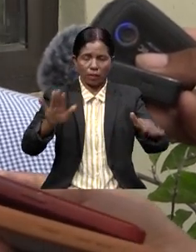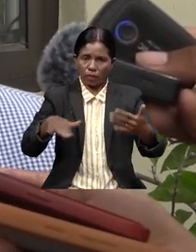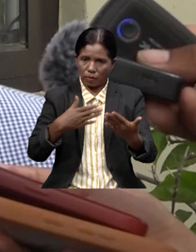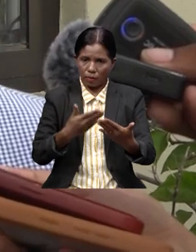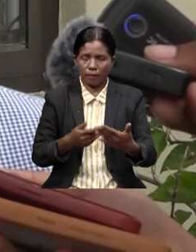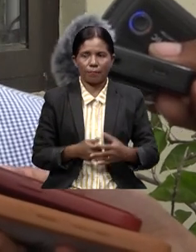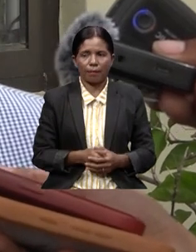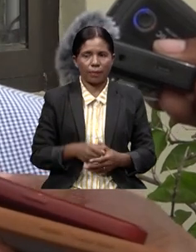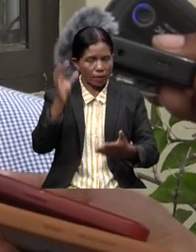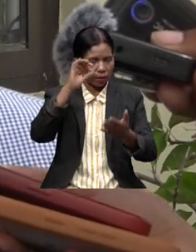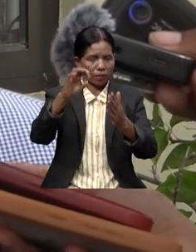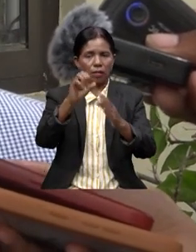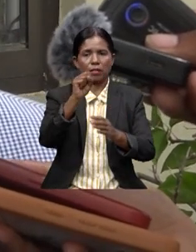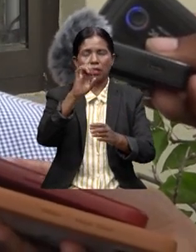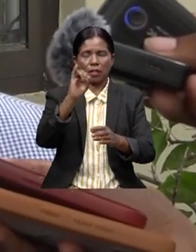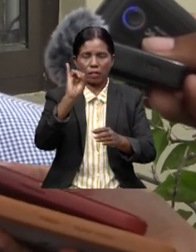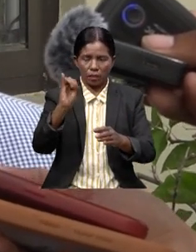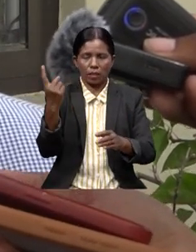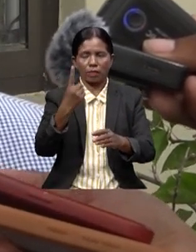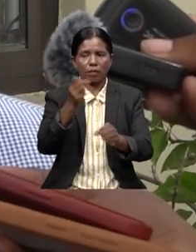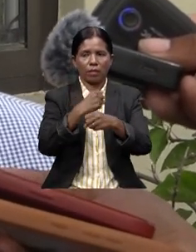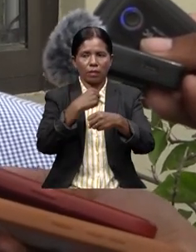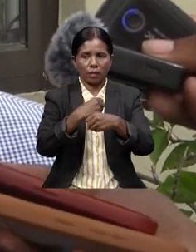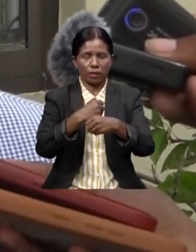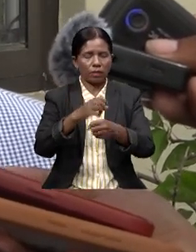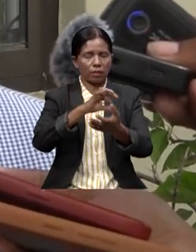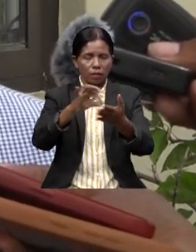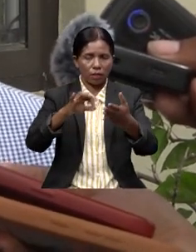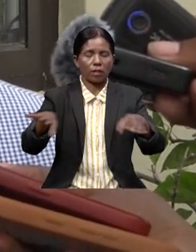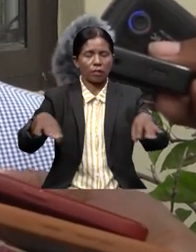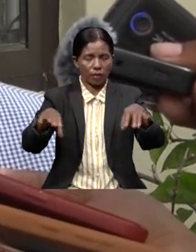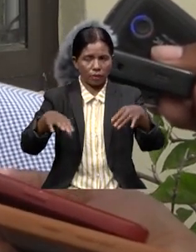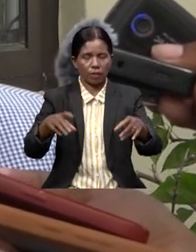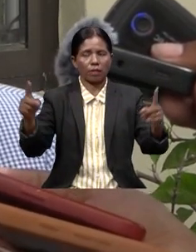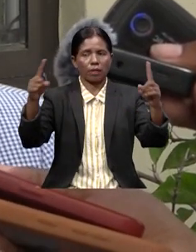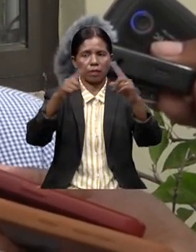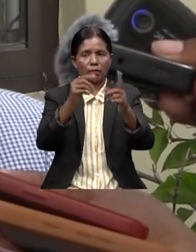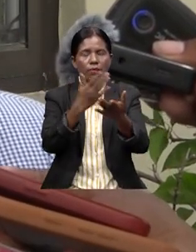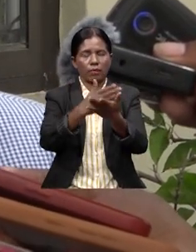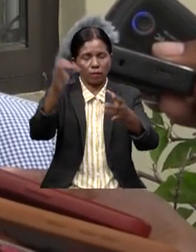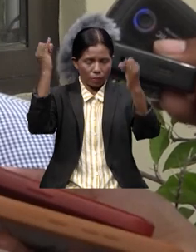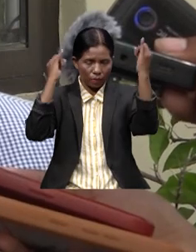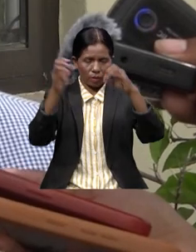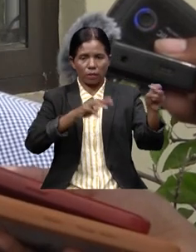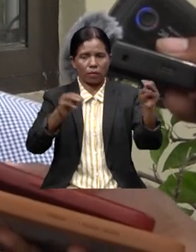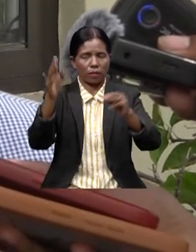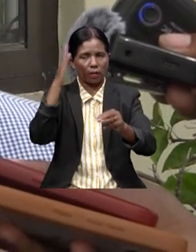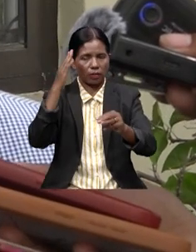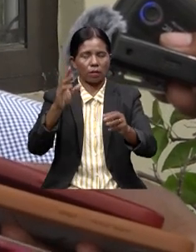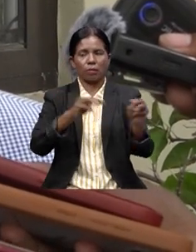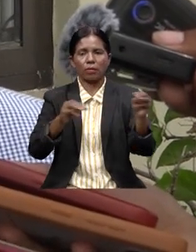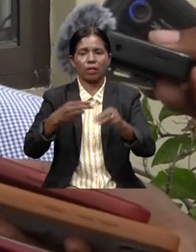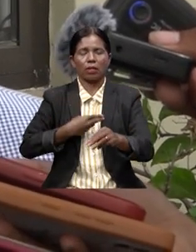nebe Secretário de Estado de Igualdade se na fatem halau ni serviço liliu baiha sensibilização na tumuda hanoin muda halok